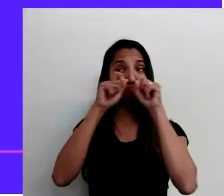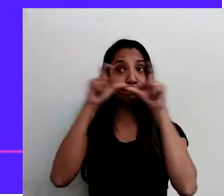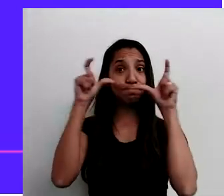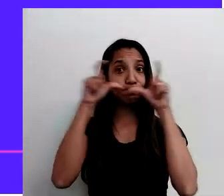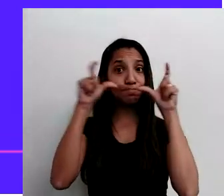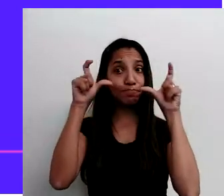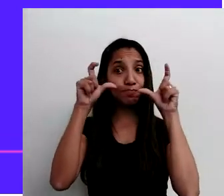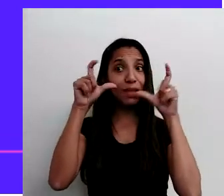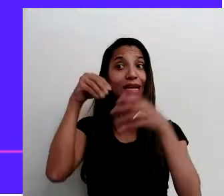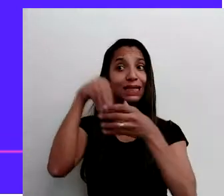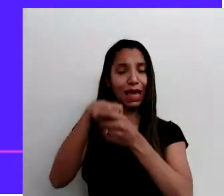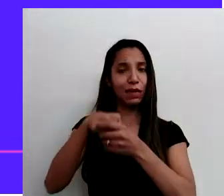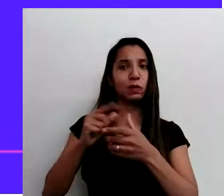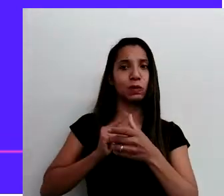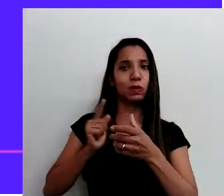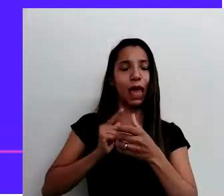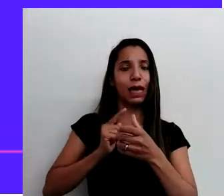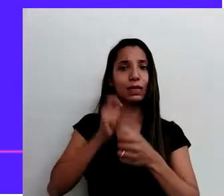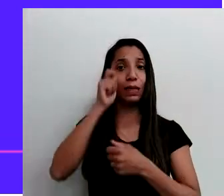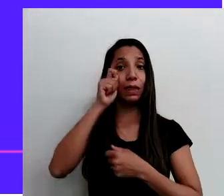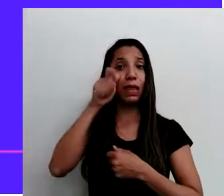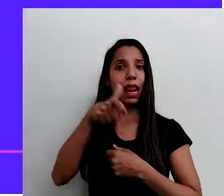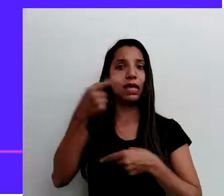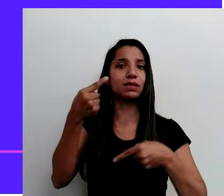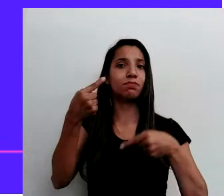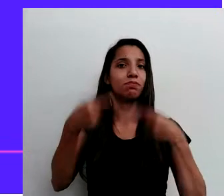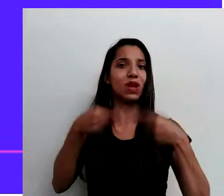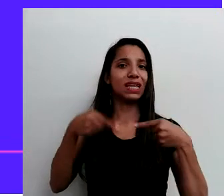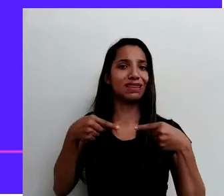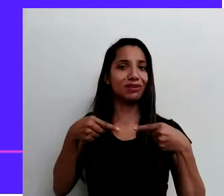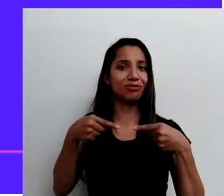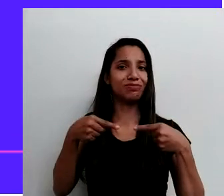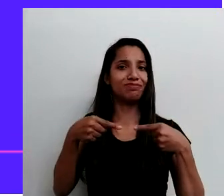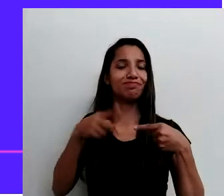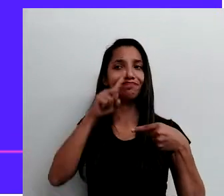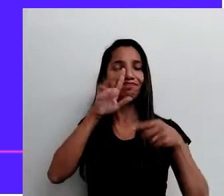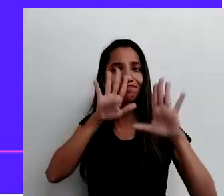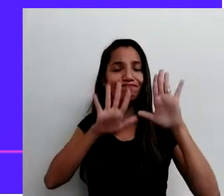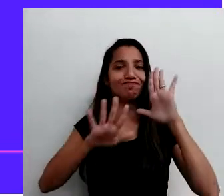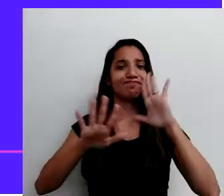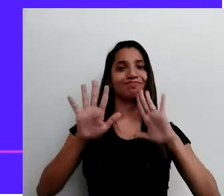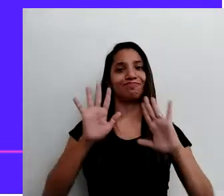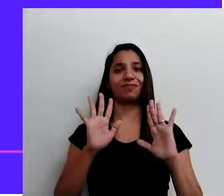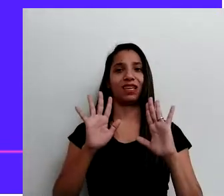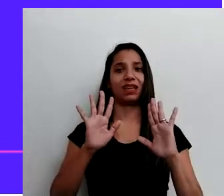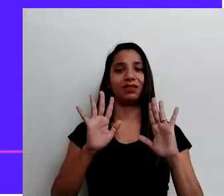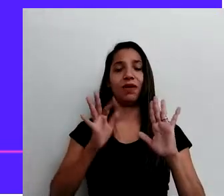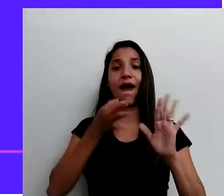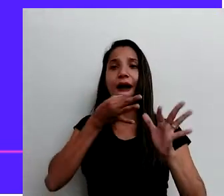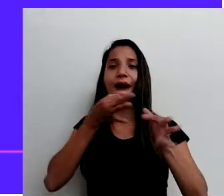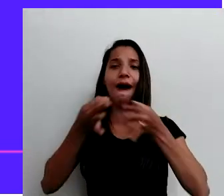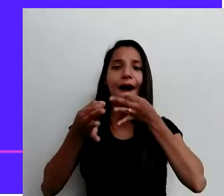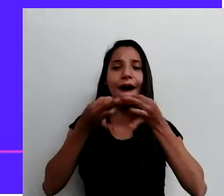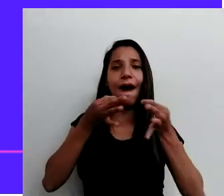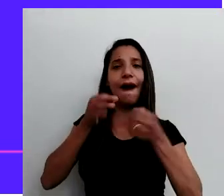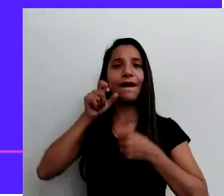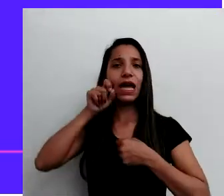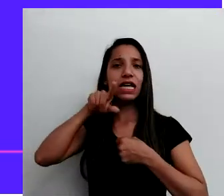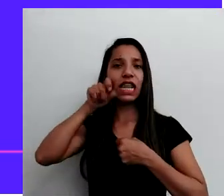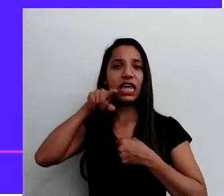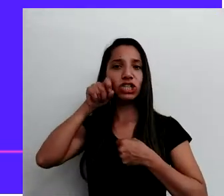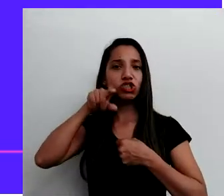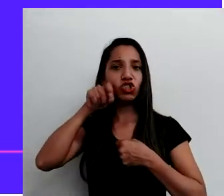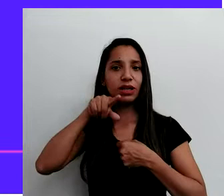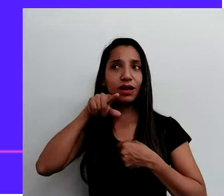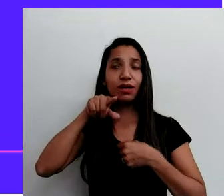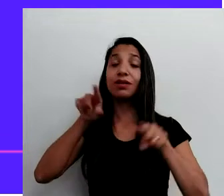ao liberalismo não pode estar subordinada, a ele, né? Há que se ter algum tipo